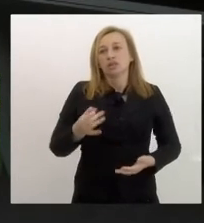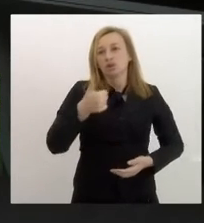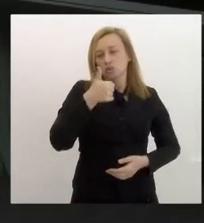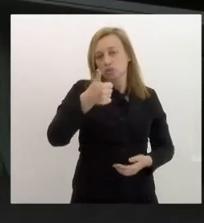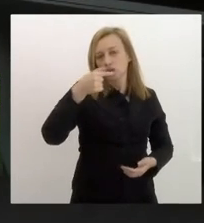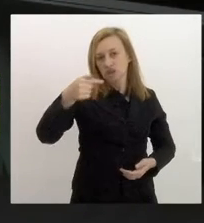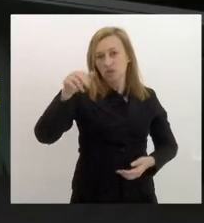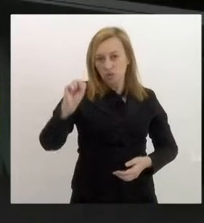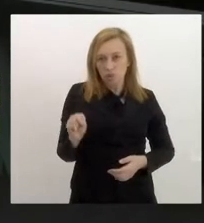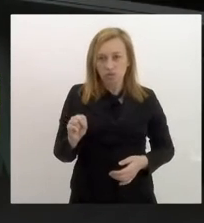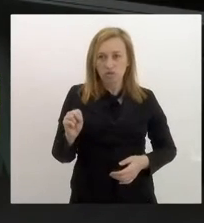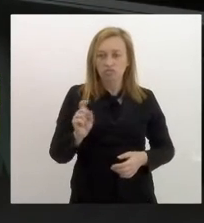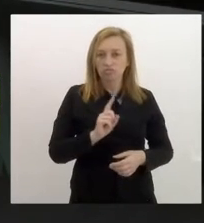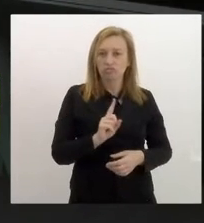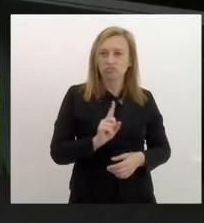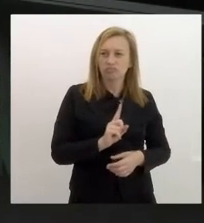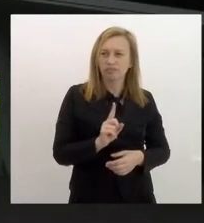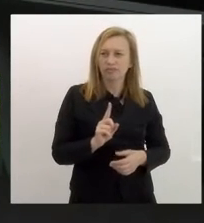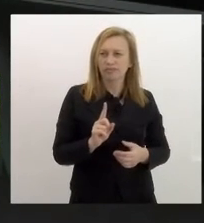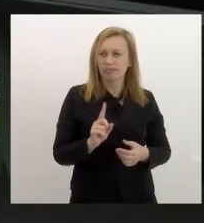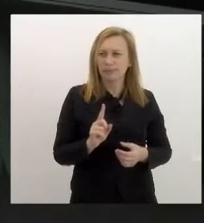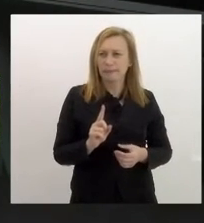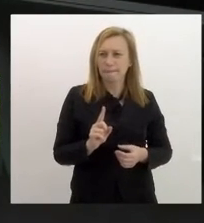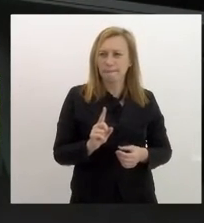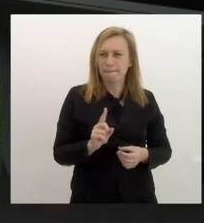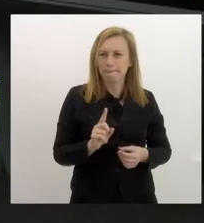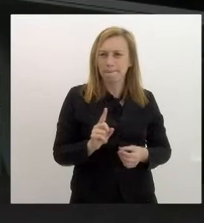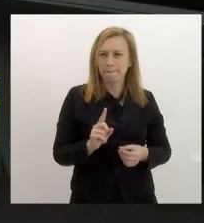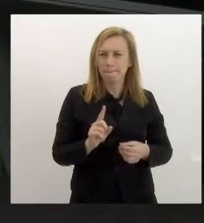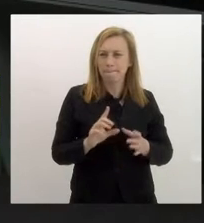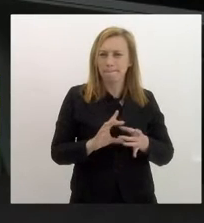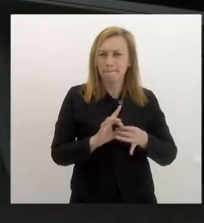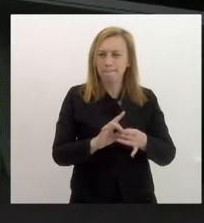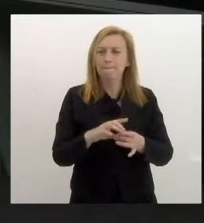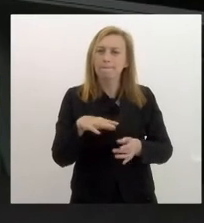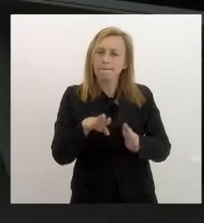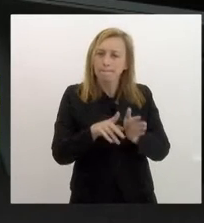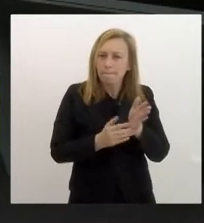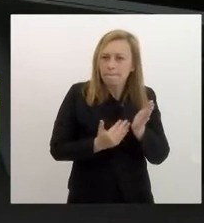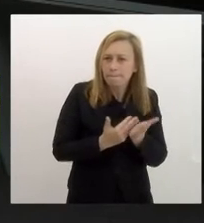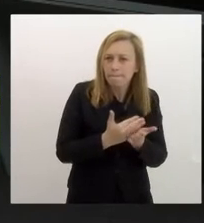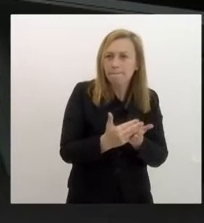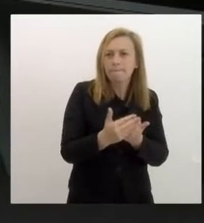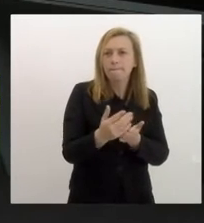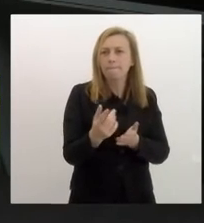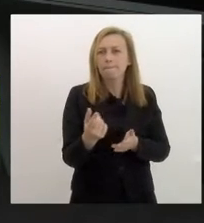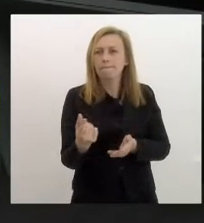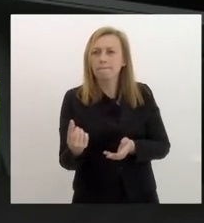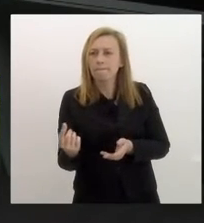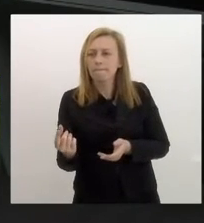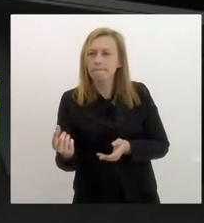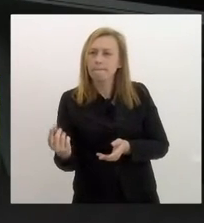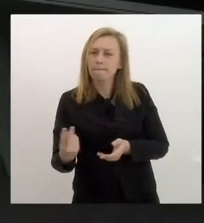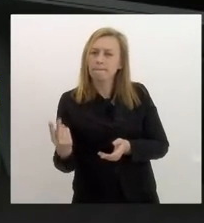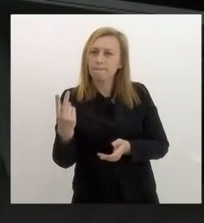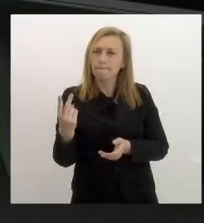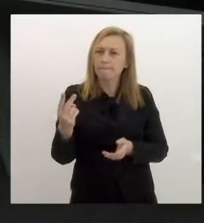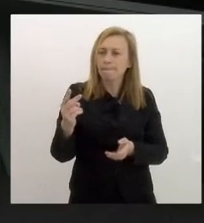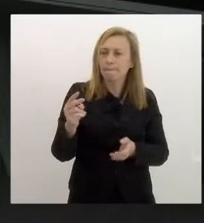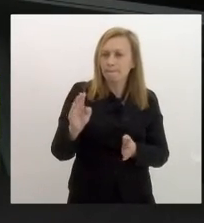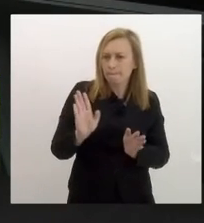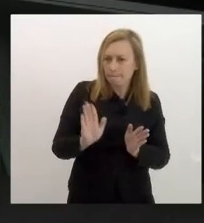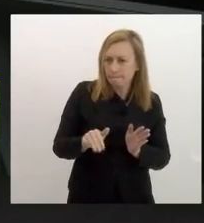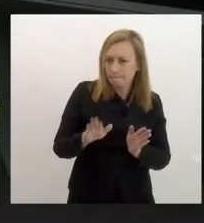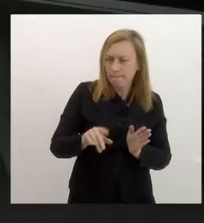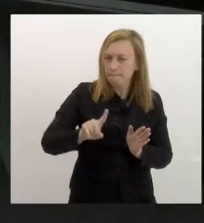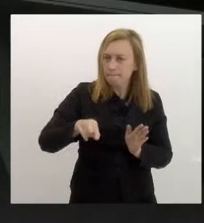que a 178 ela não leva em consideração e os ela começa com o valor baixo e vai crescendo tanto é que nos